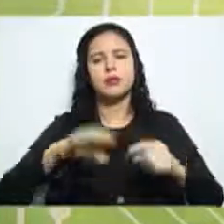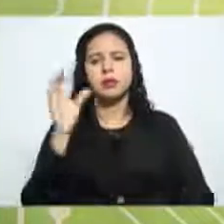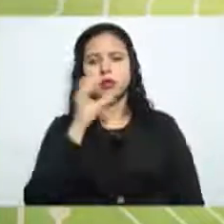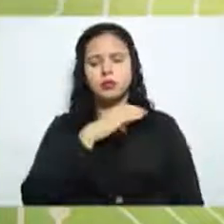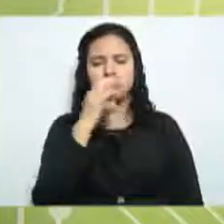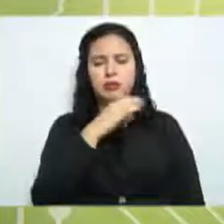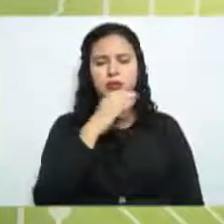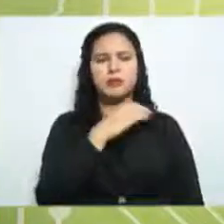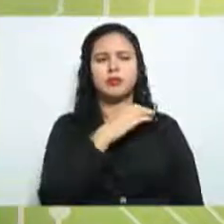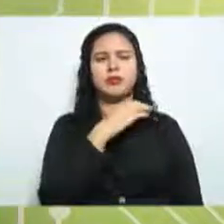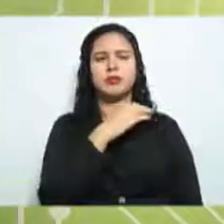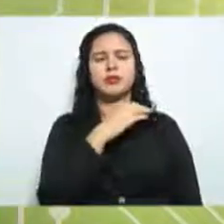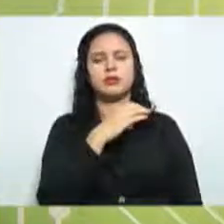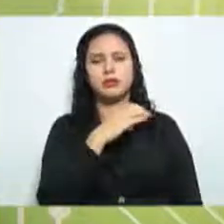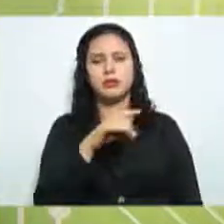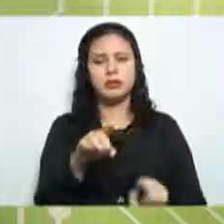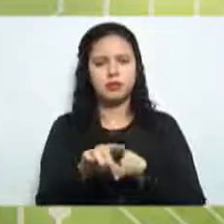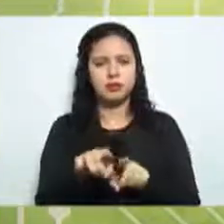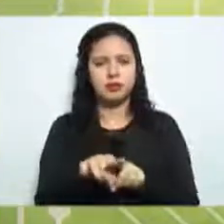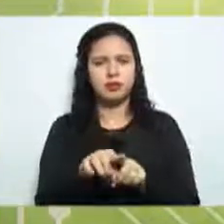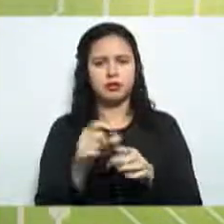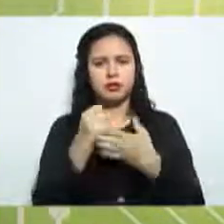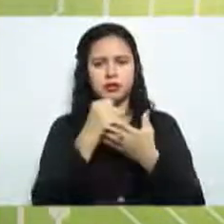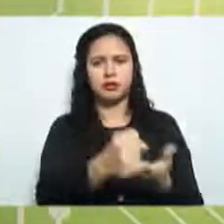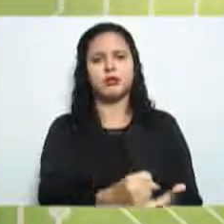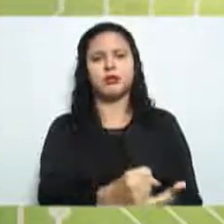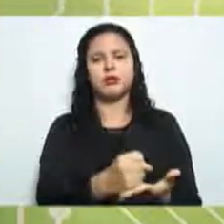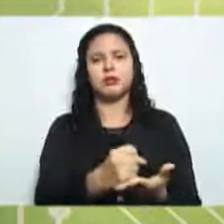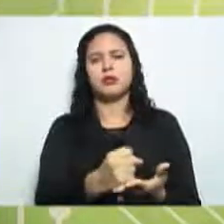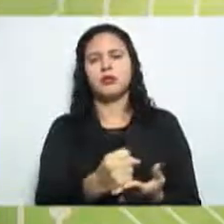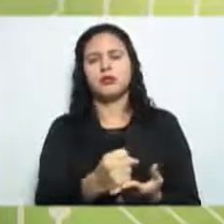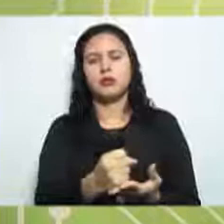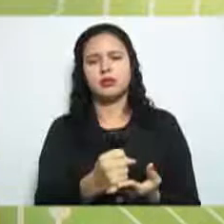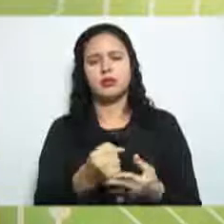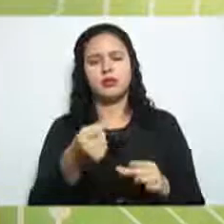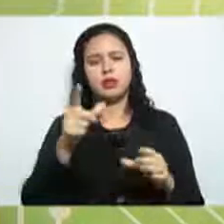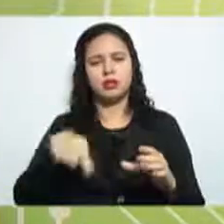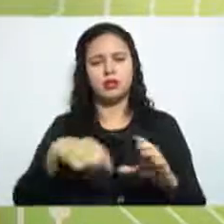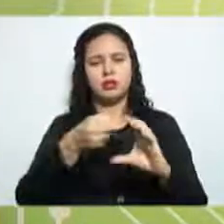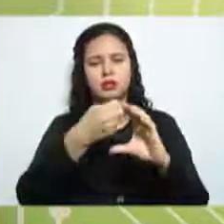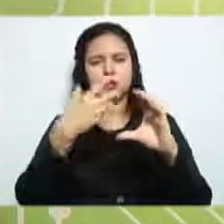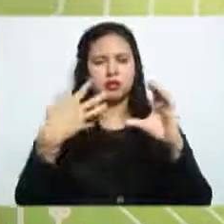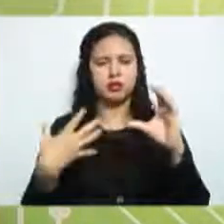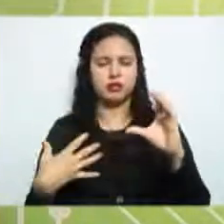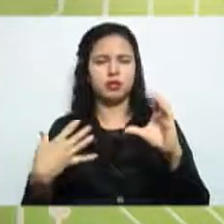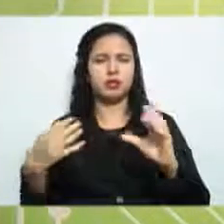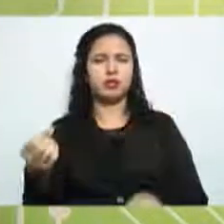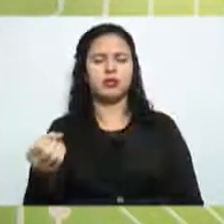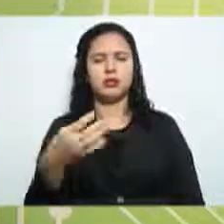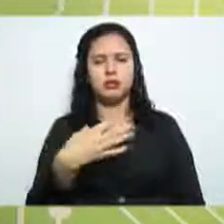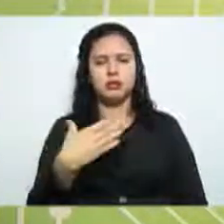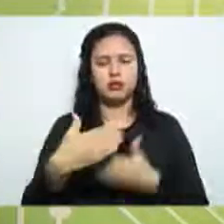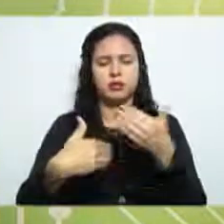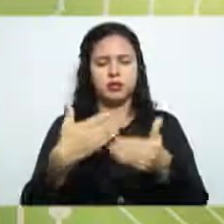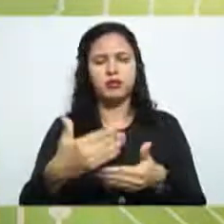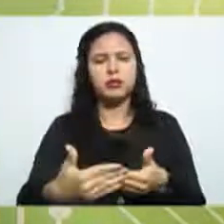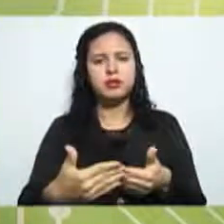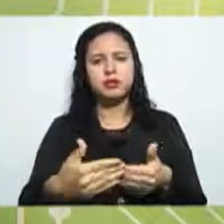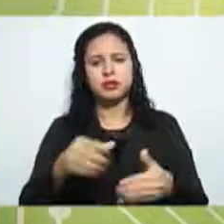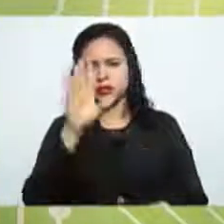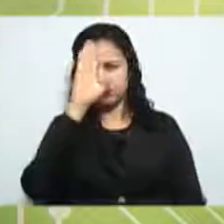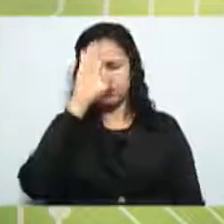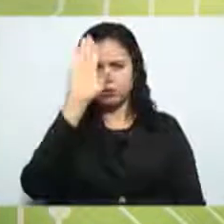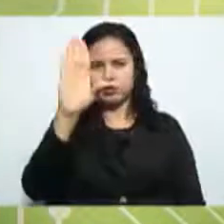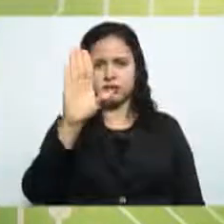rapidez, dinamismo, dando confiabilidade, concedendo as características da modernização do processo produtivo e